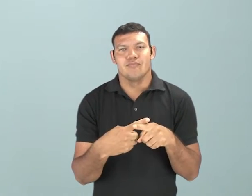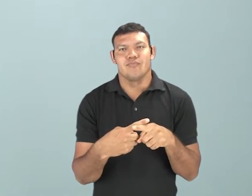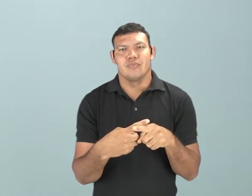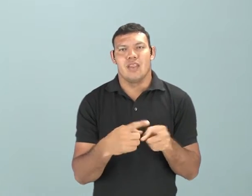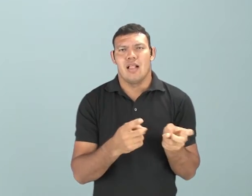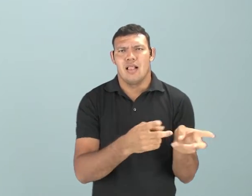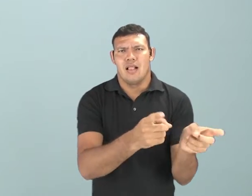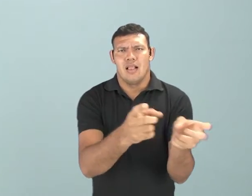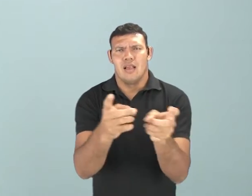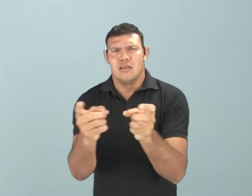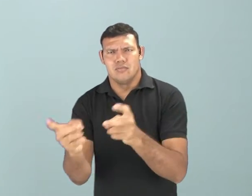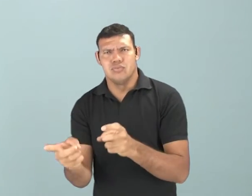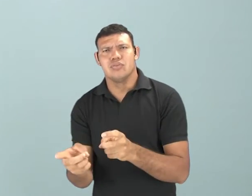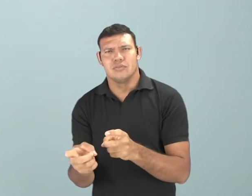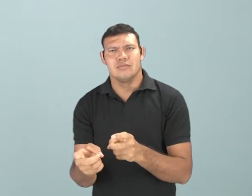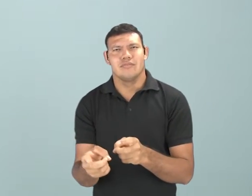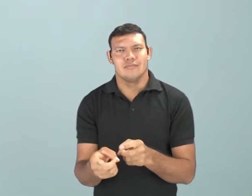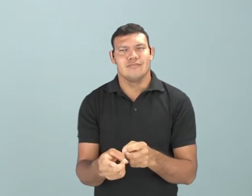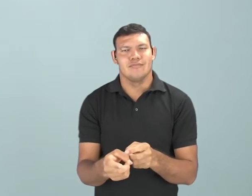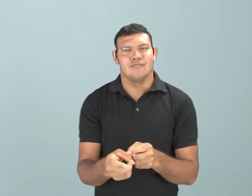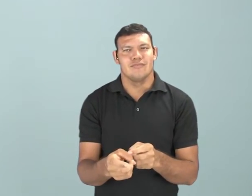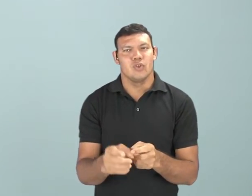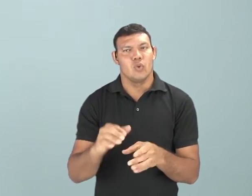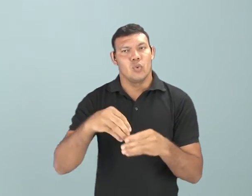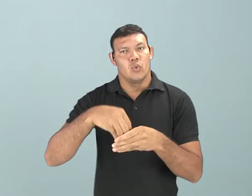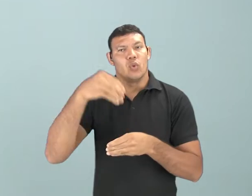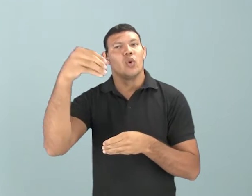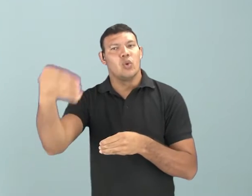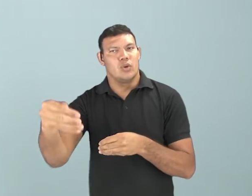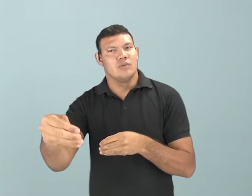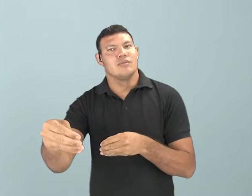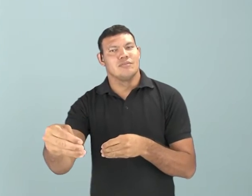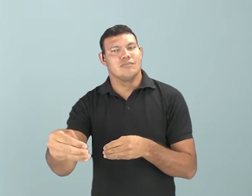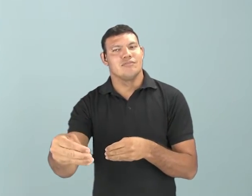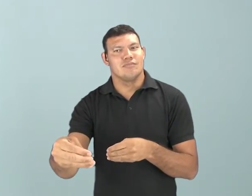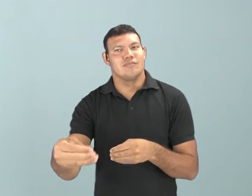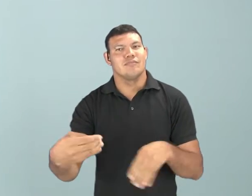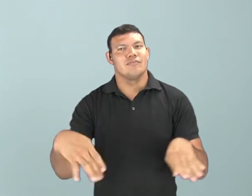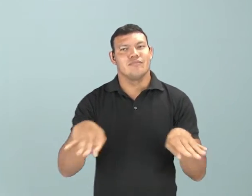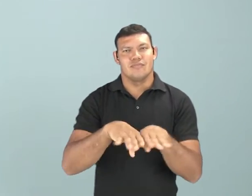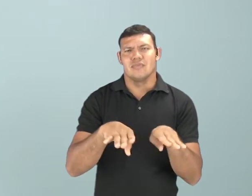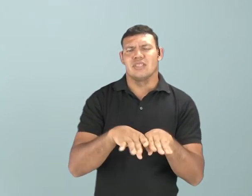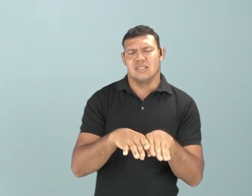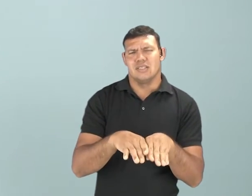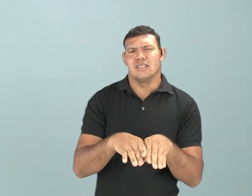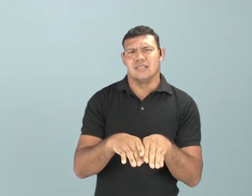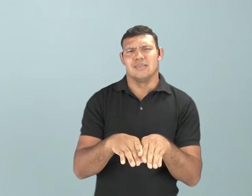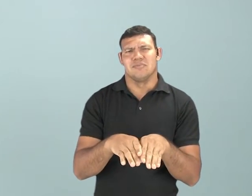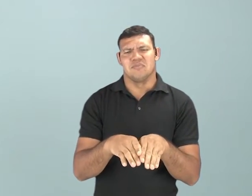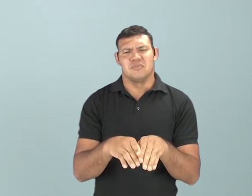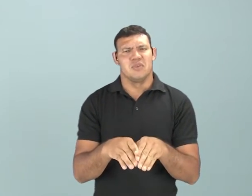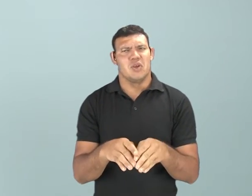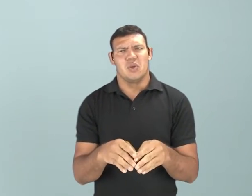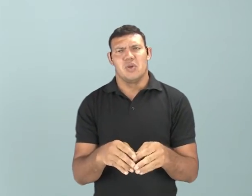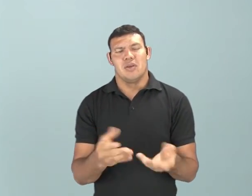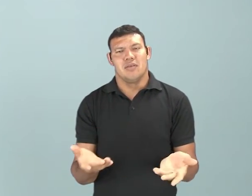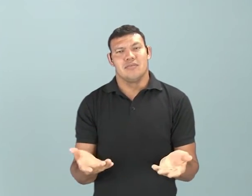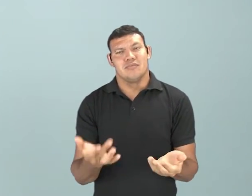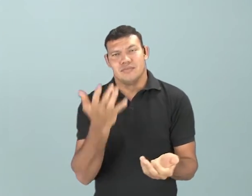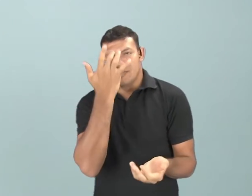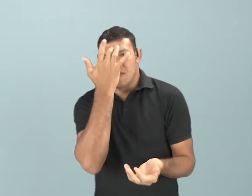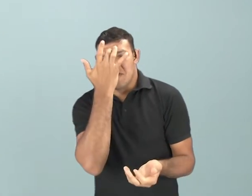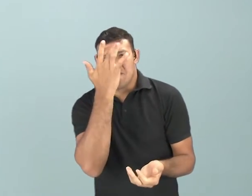certa dificuldade. Algumas vezes houve rompimento desse trajeto que era feito com